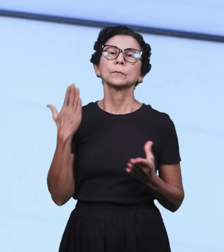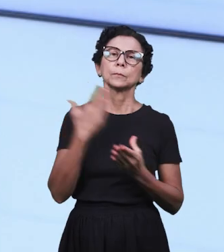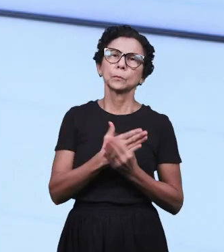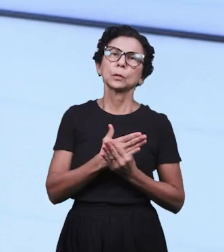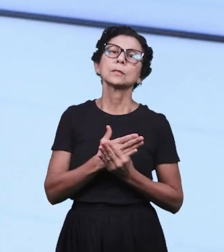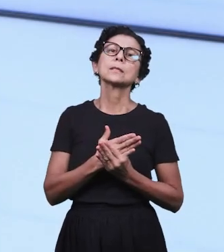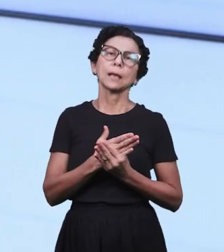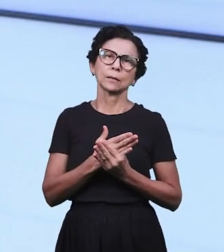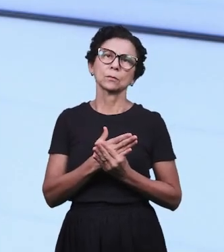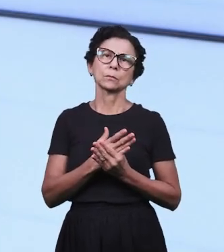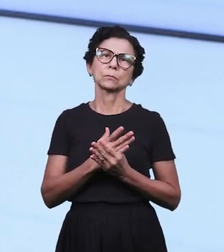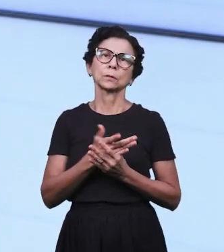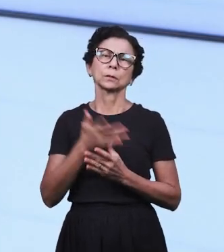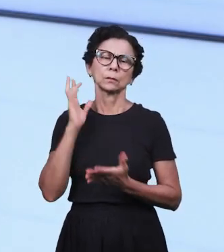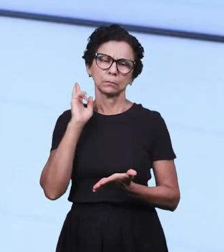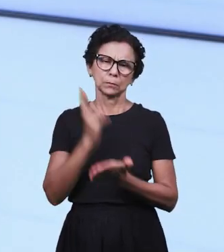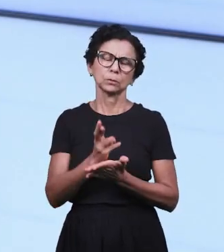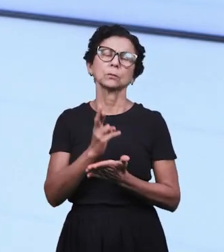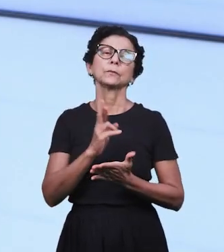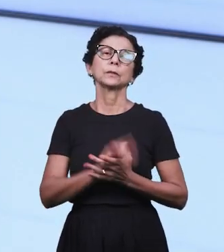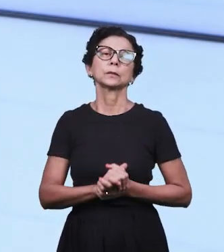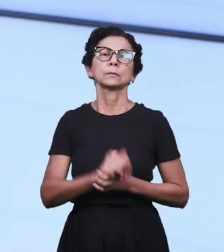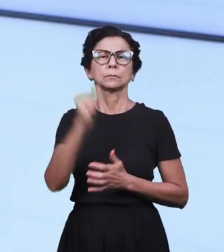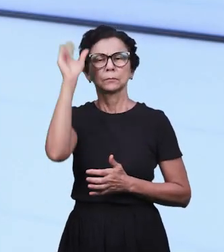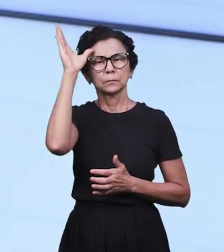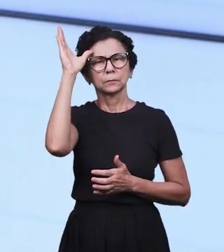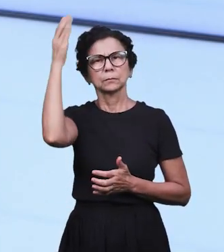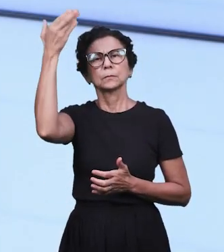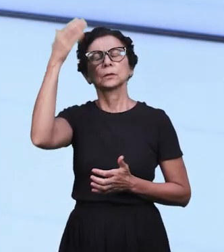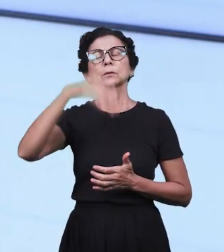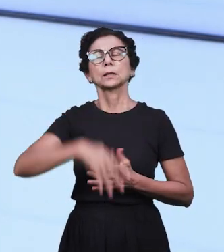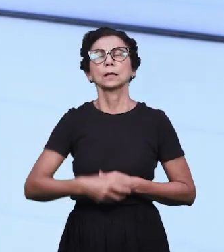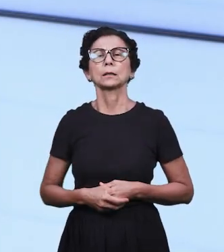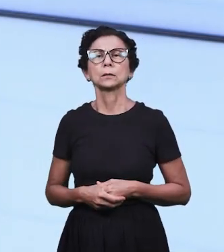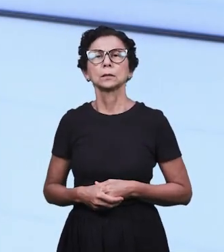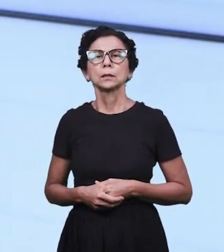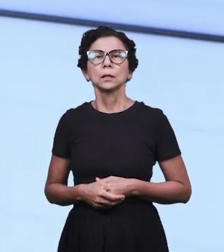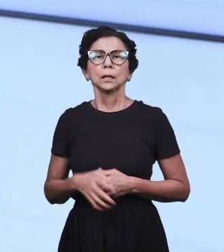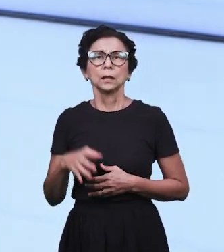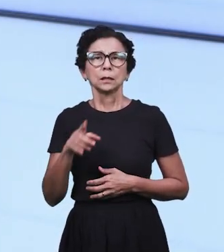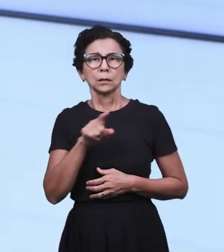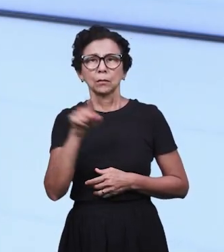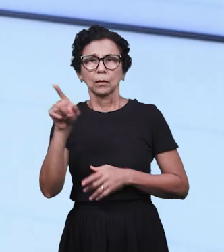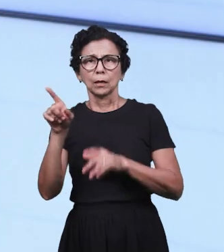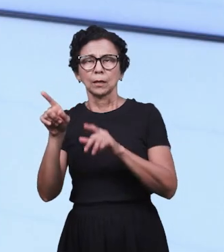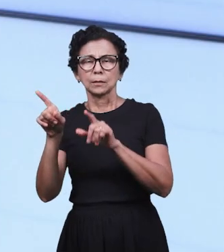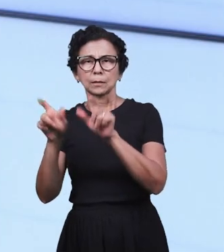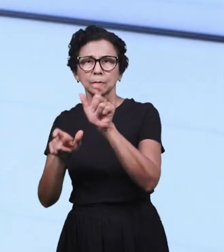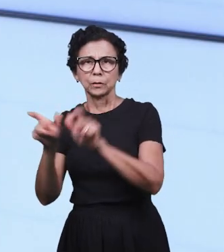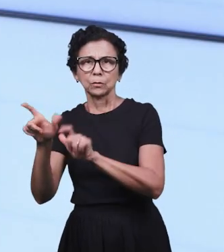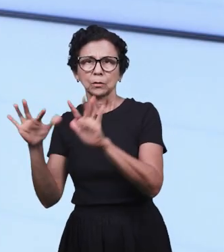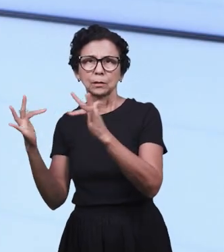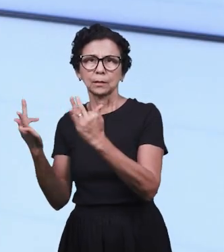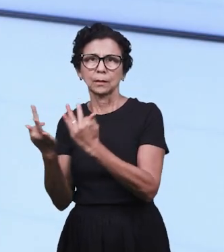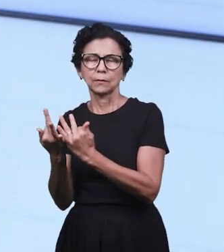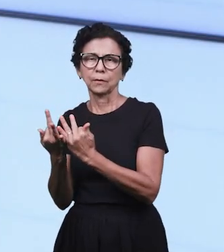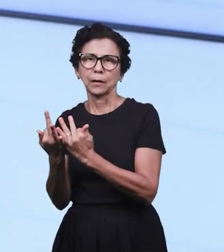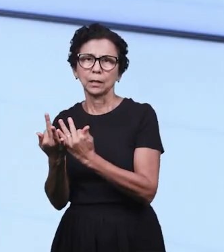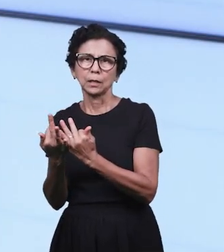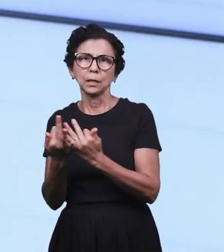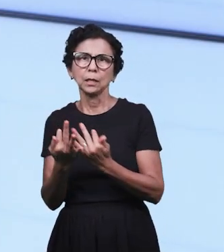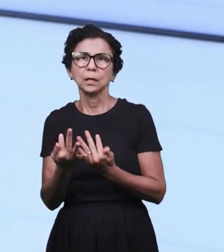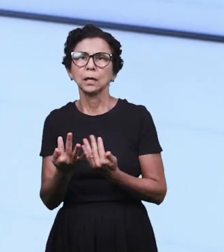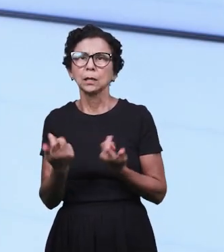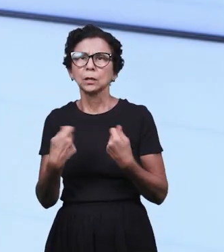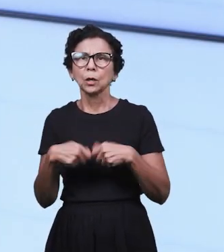seja resolvida. Então, ele não tem que estar se sujeitando a esse que simplesmente se apoderou